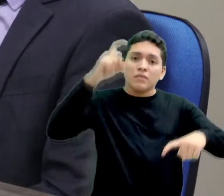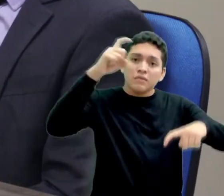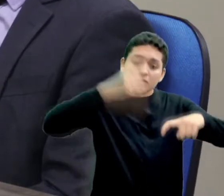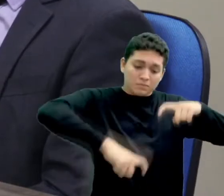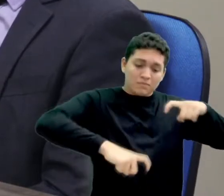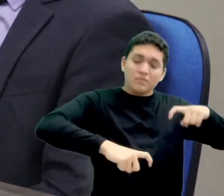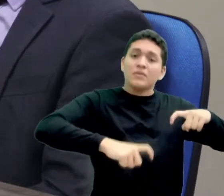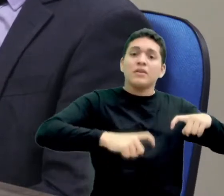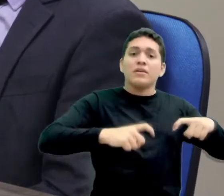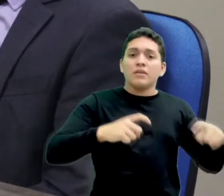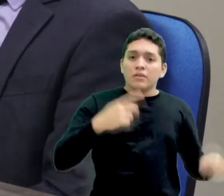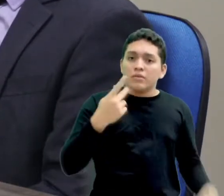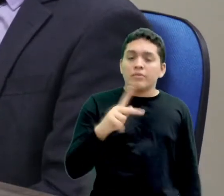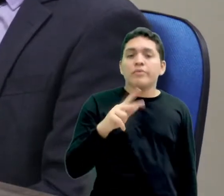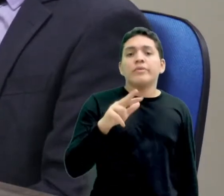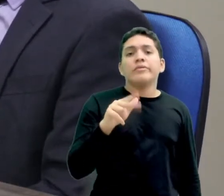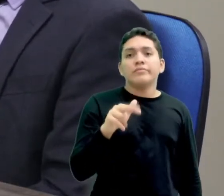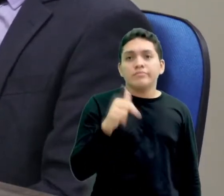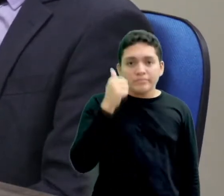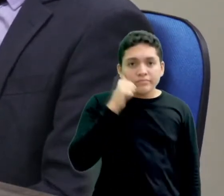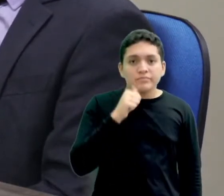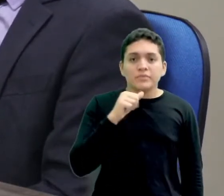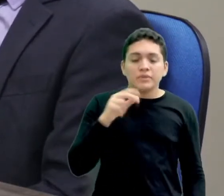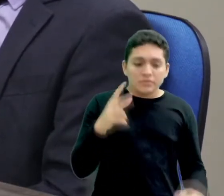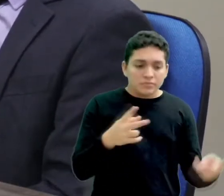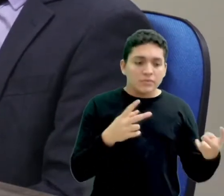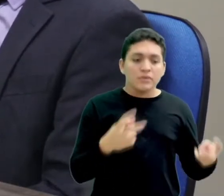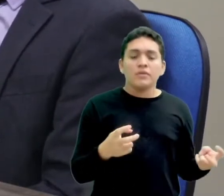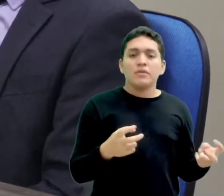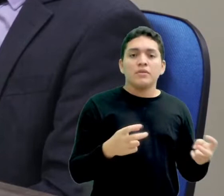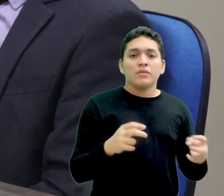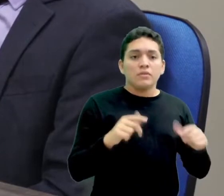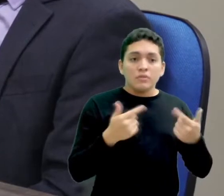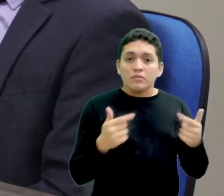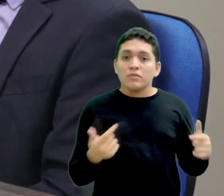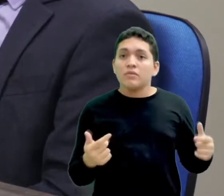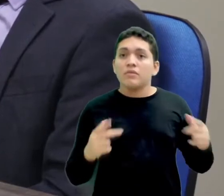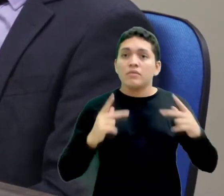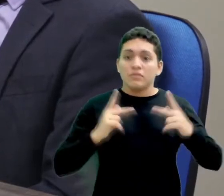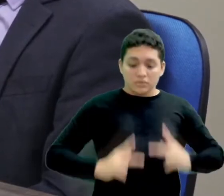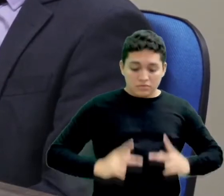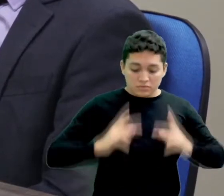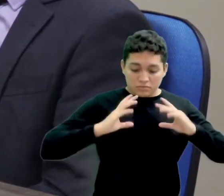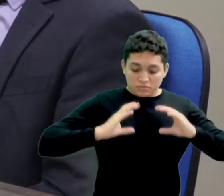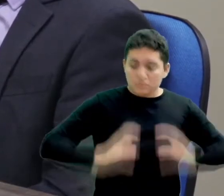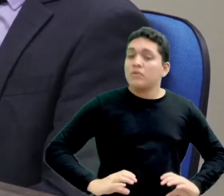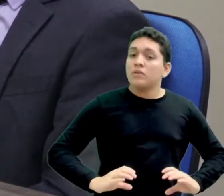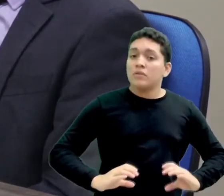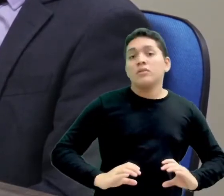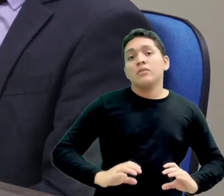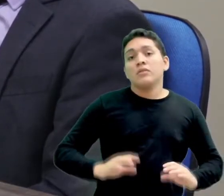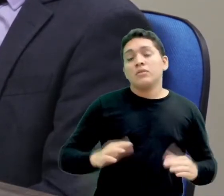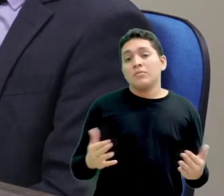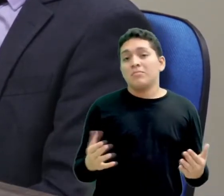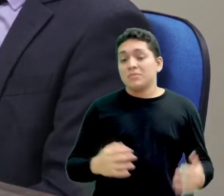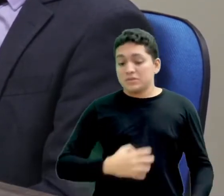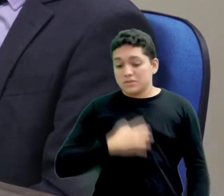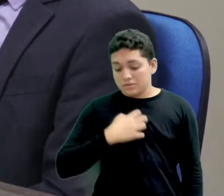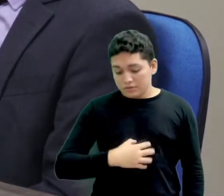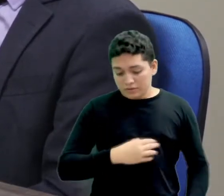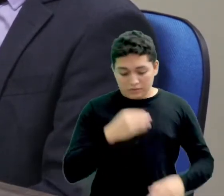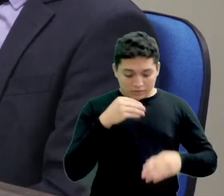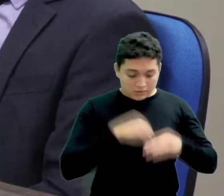sua irmã. Então a gente observa que Absalão não tomou nenhuma atitude de imediato, mas a ira estava dentro do